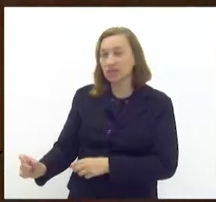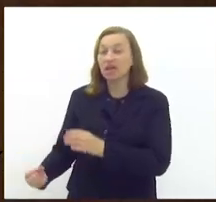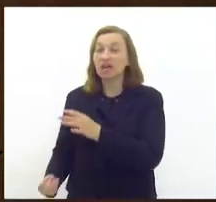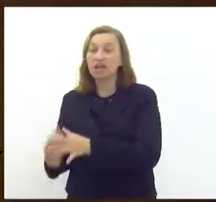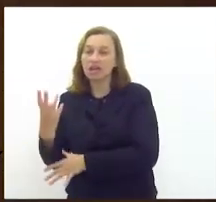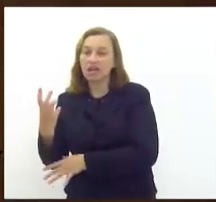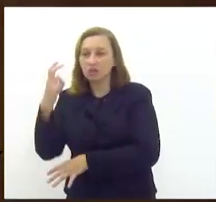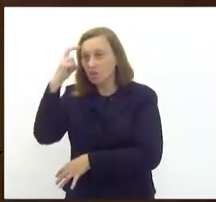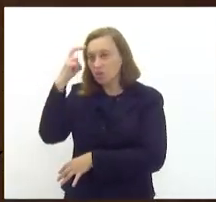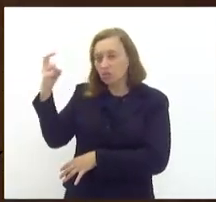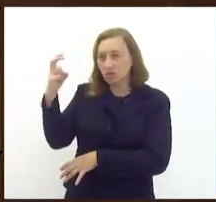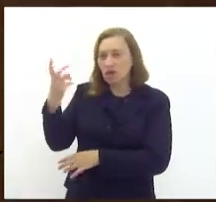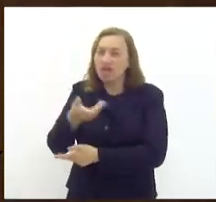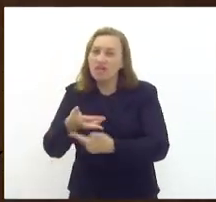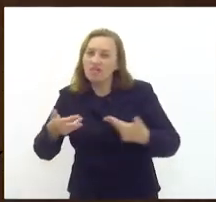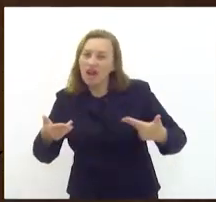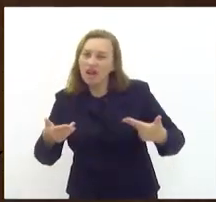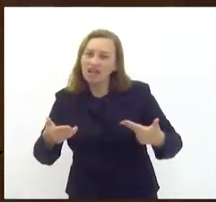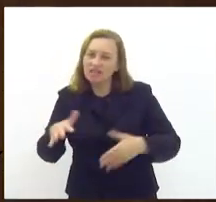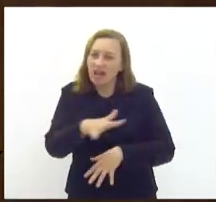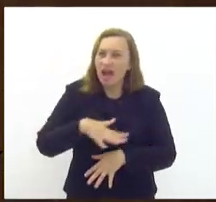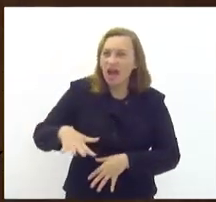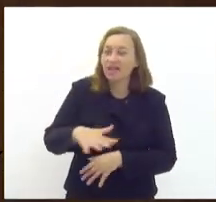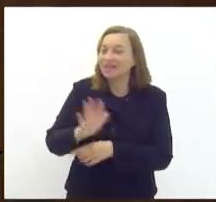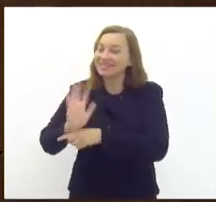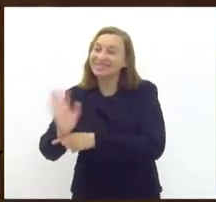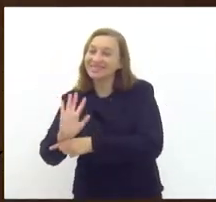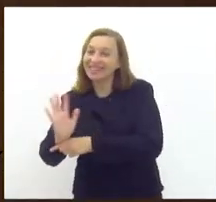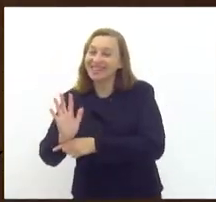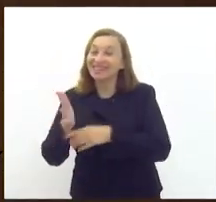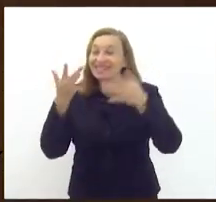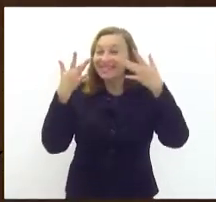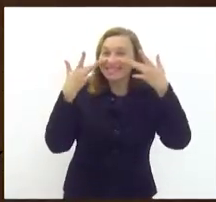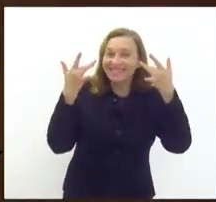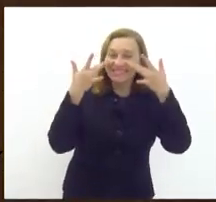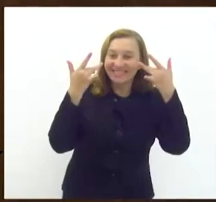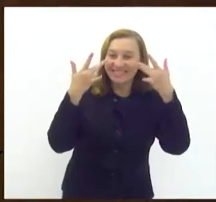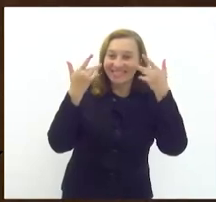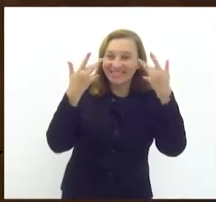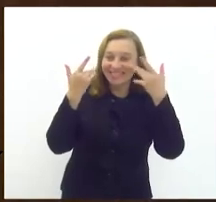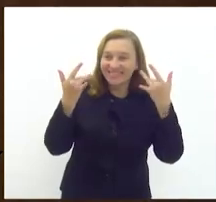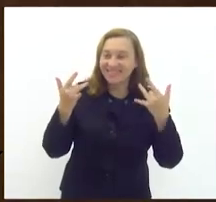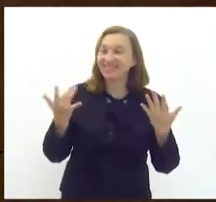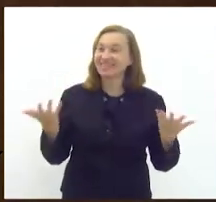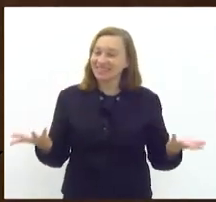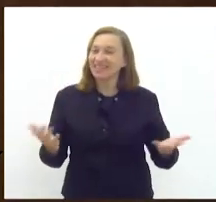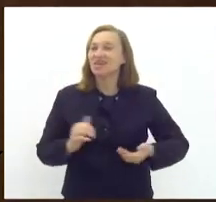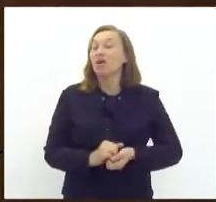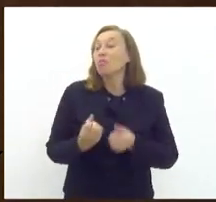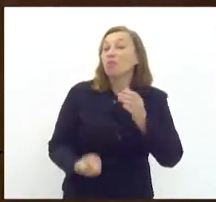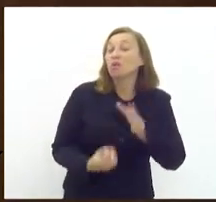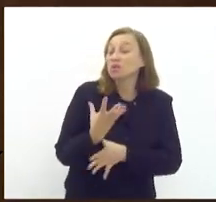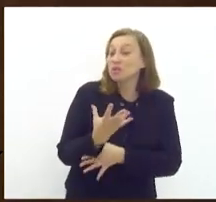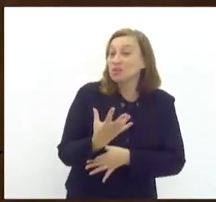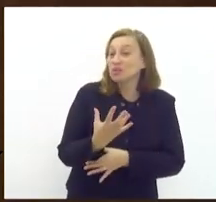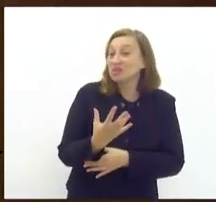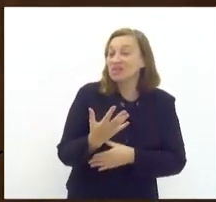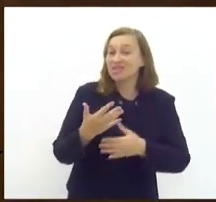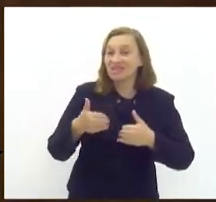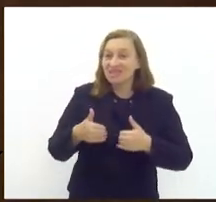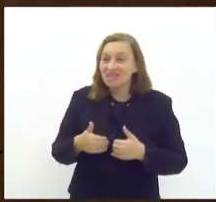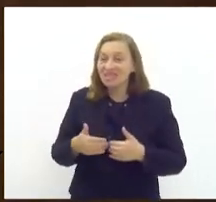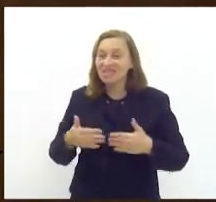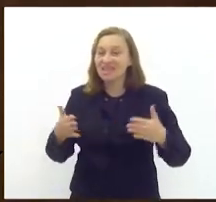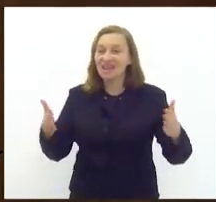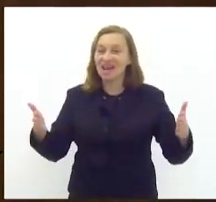diversas áreas cinema teatro artes plásticas literatura produzem abrem as portas